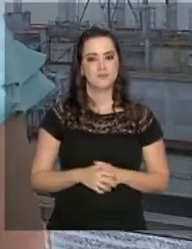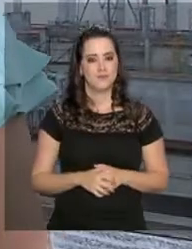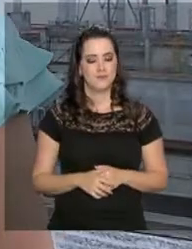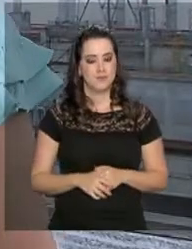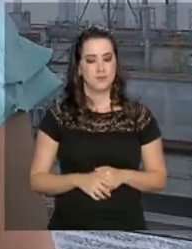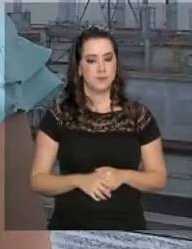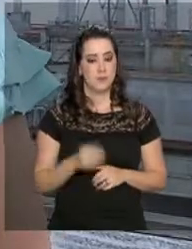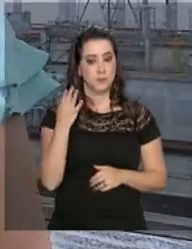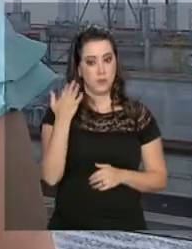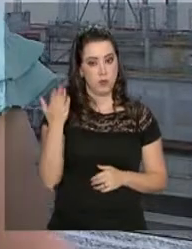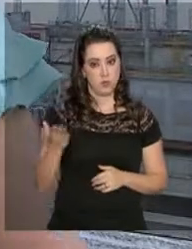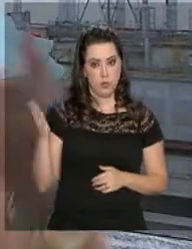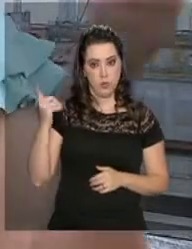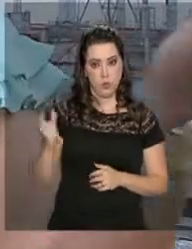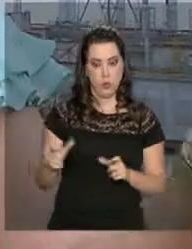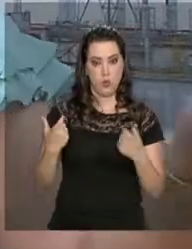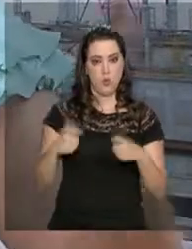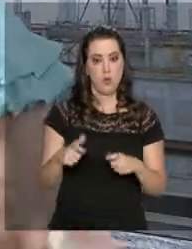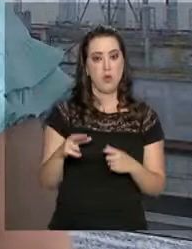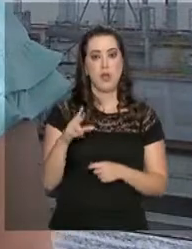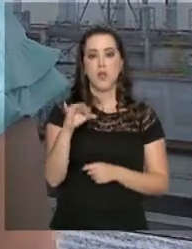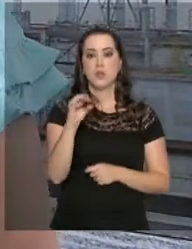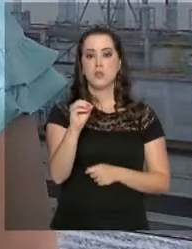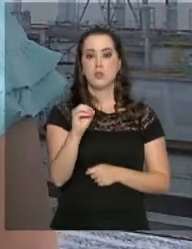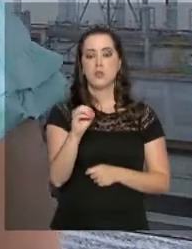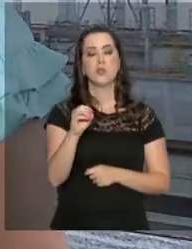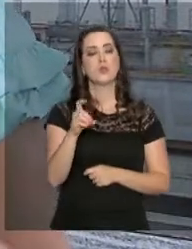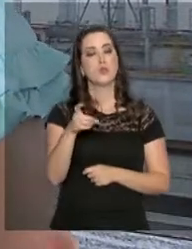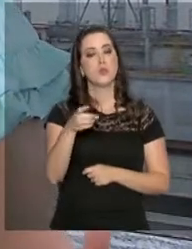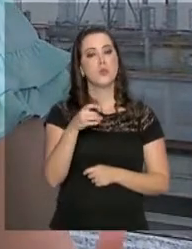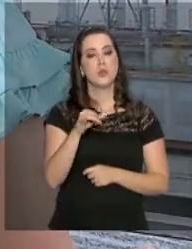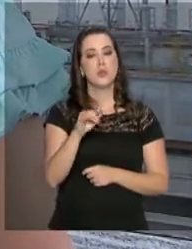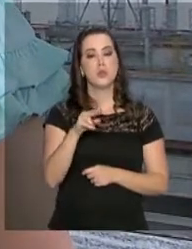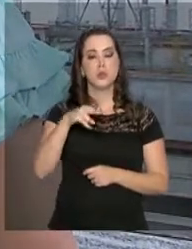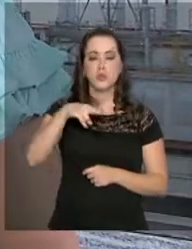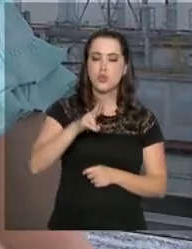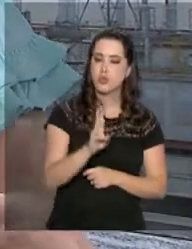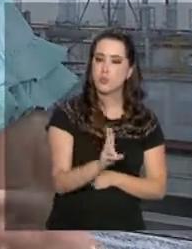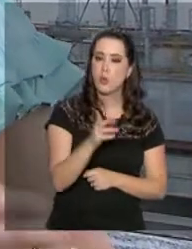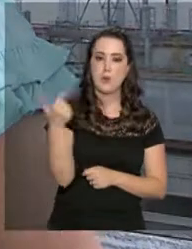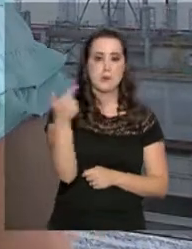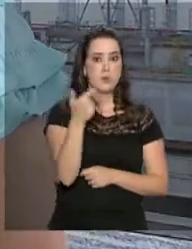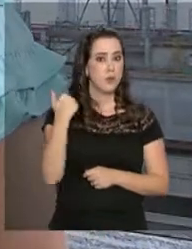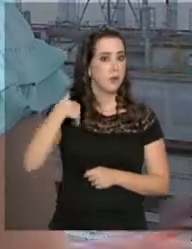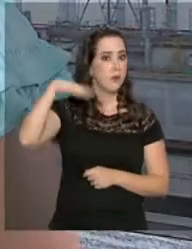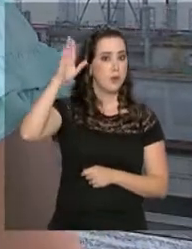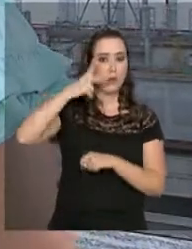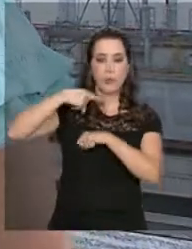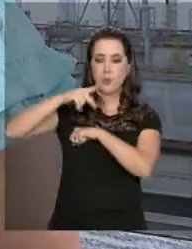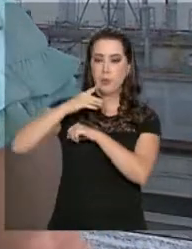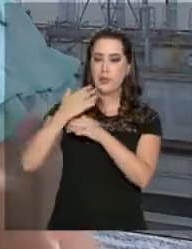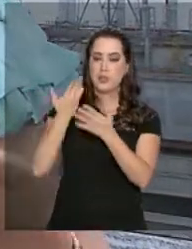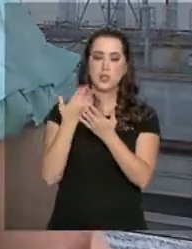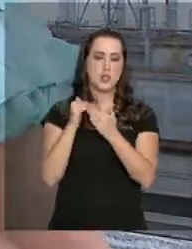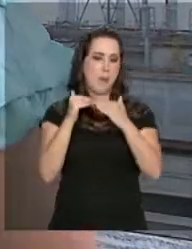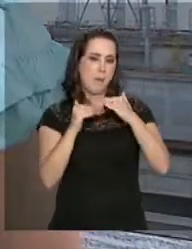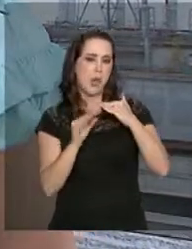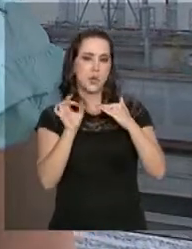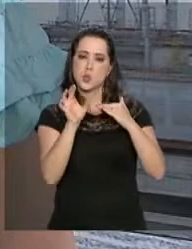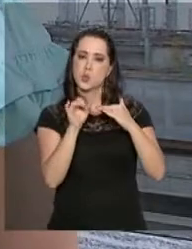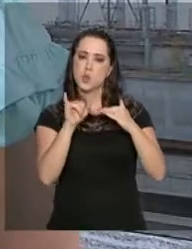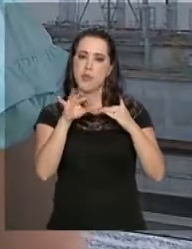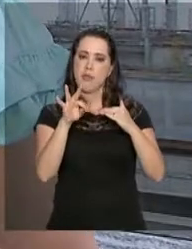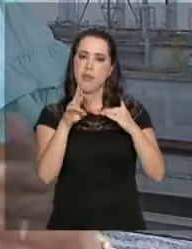a usina de belo monte fica no rio xingu no estado do pará ea segunda maior hidrelétrica do país perde apenas para itaipu